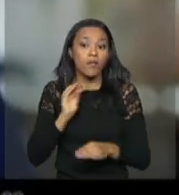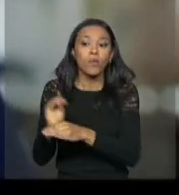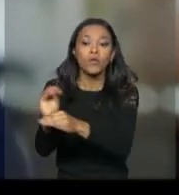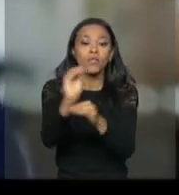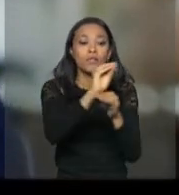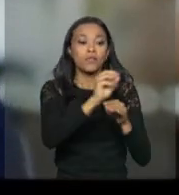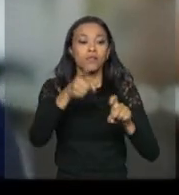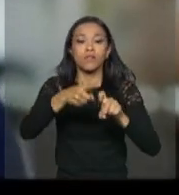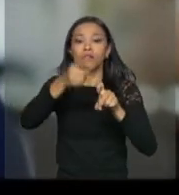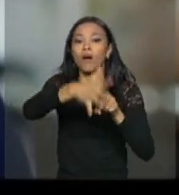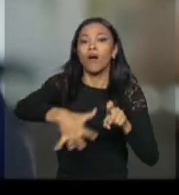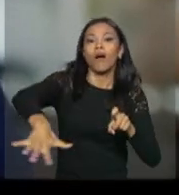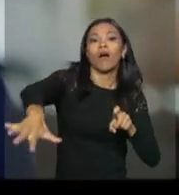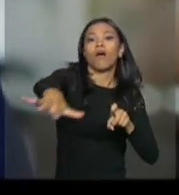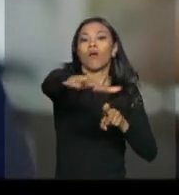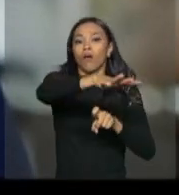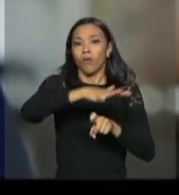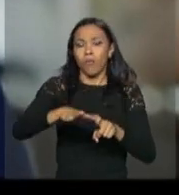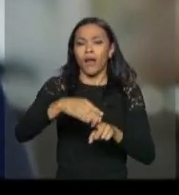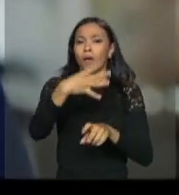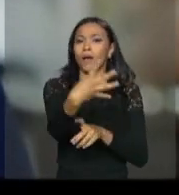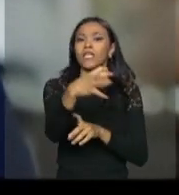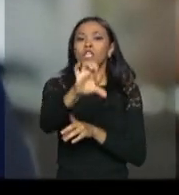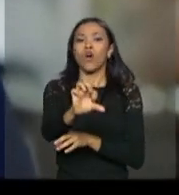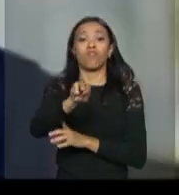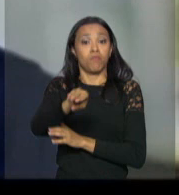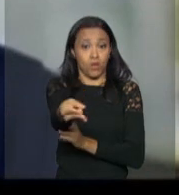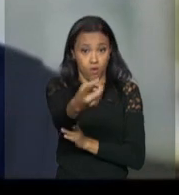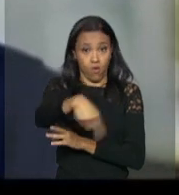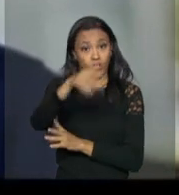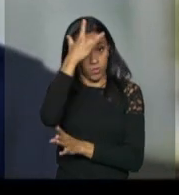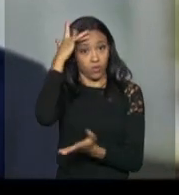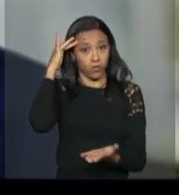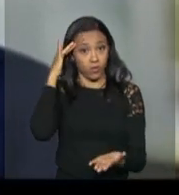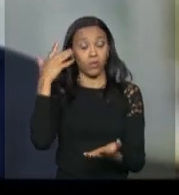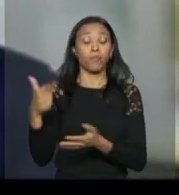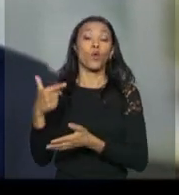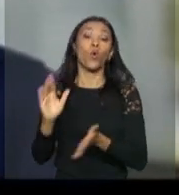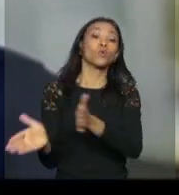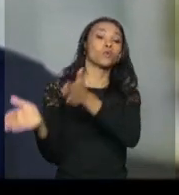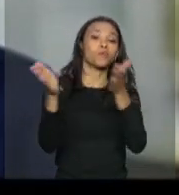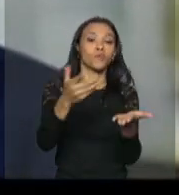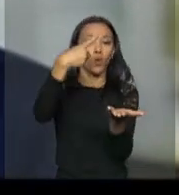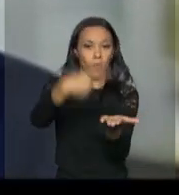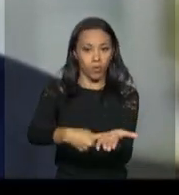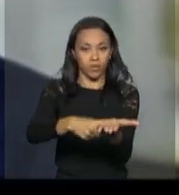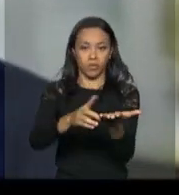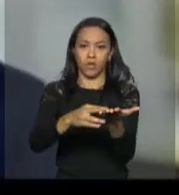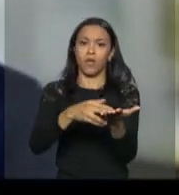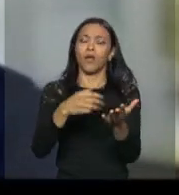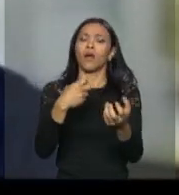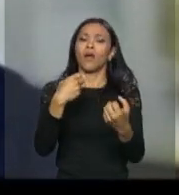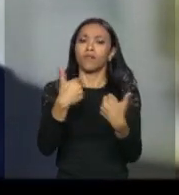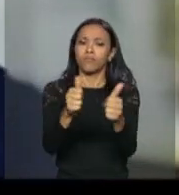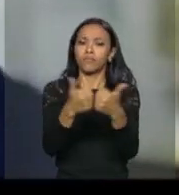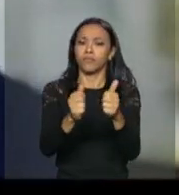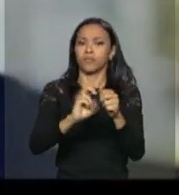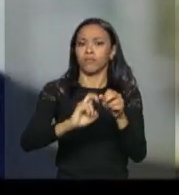médica para 49 milhões de brasileiros. O Pacto pela Mobilidade Urbana está